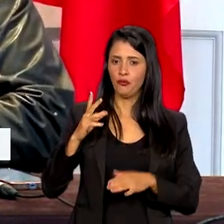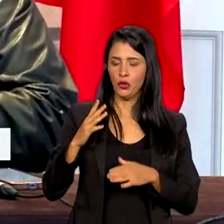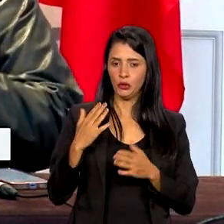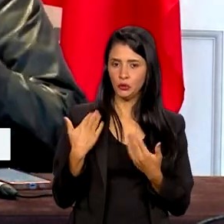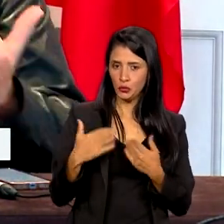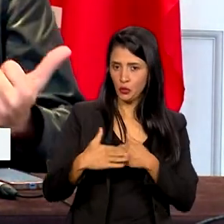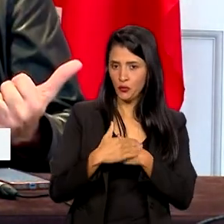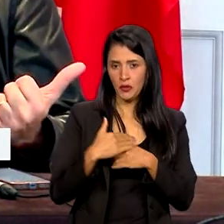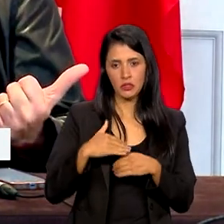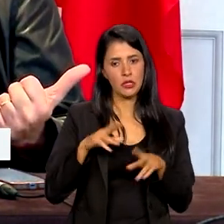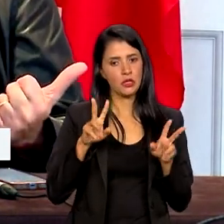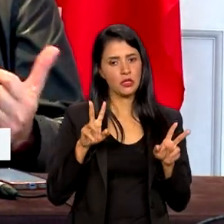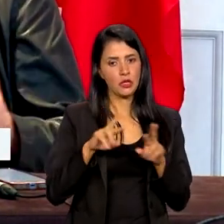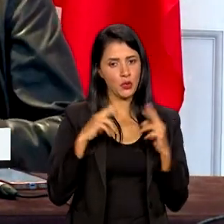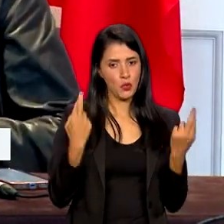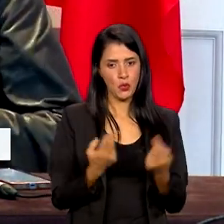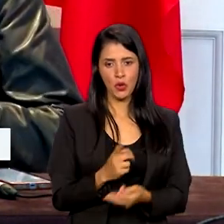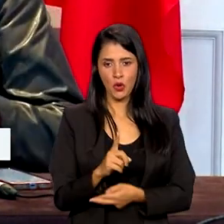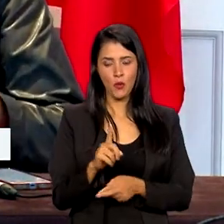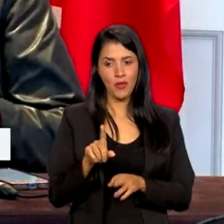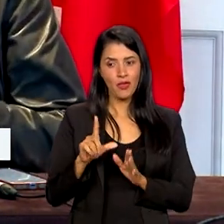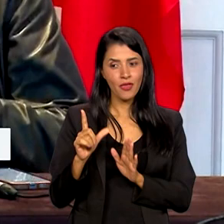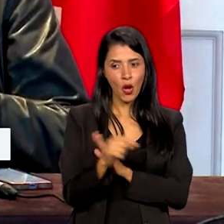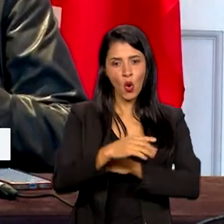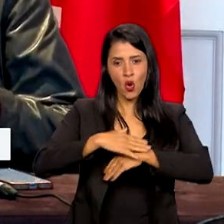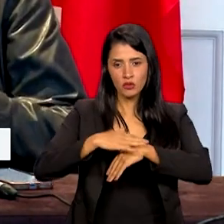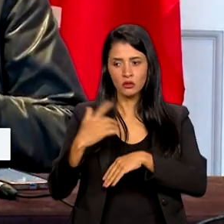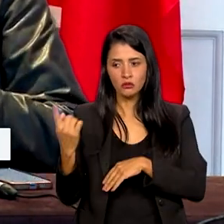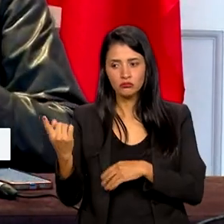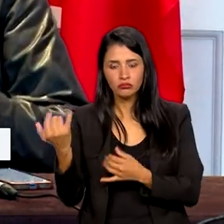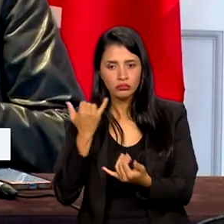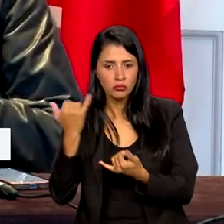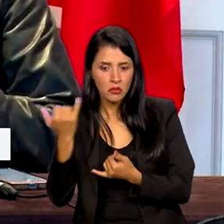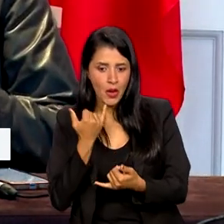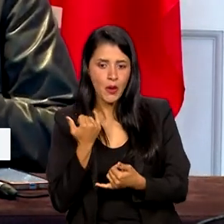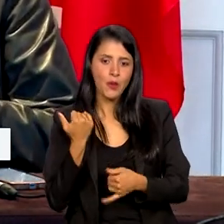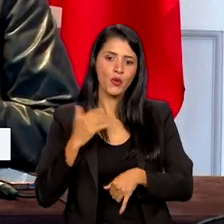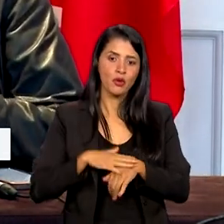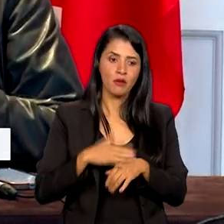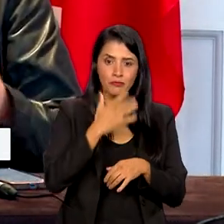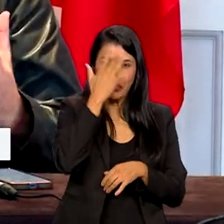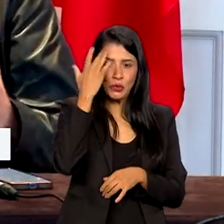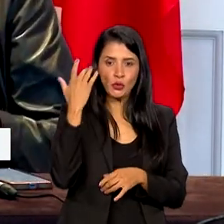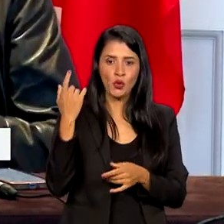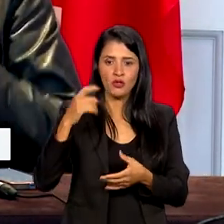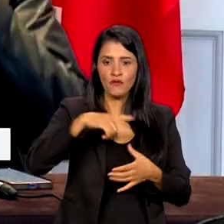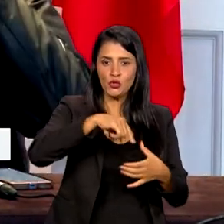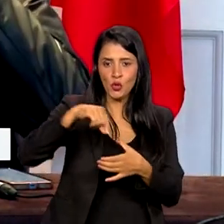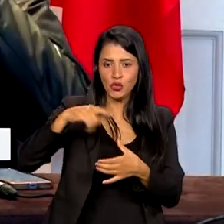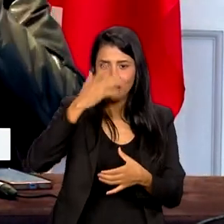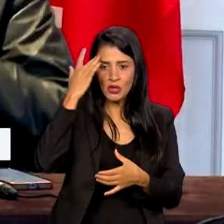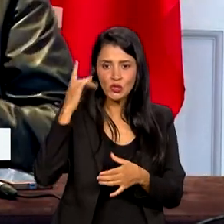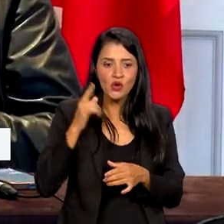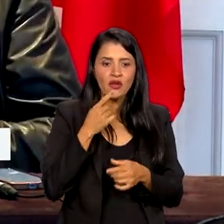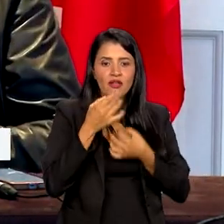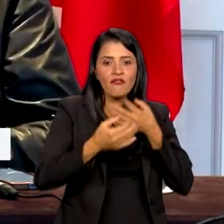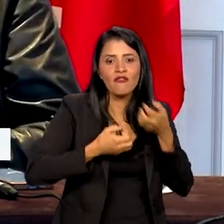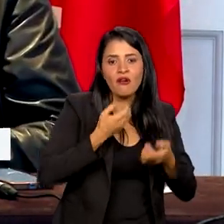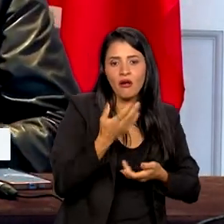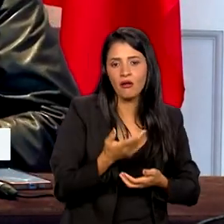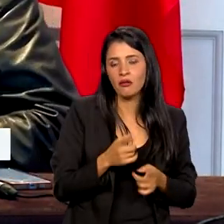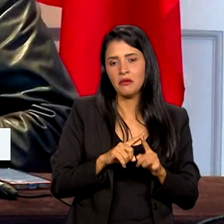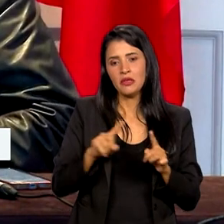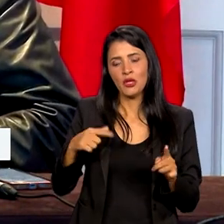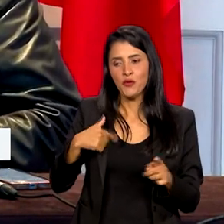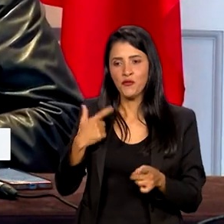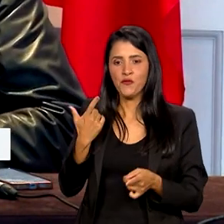foi informada na hora que a gente estava saindo. Porque como tinha muitos participando, houve sorteio para que as pessoas pudessem falar. Esse tema não foi verbalizado,